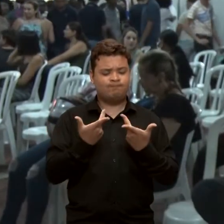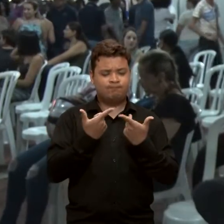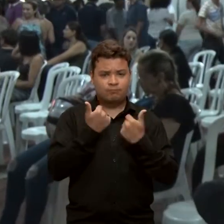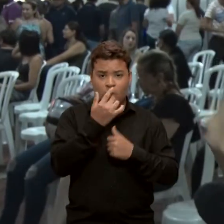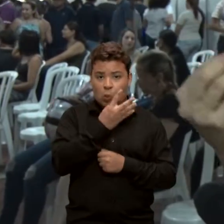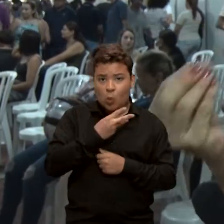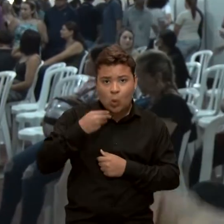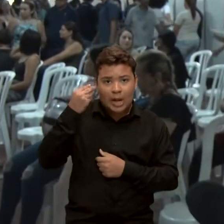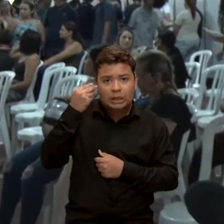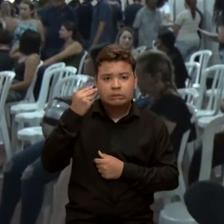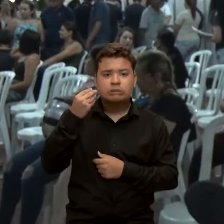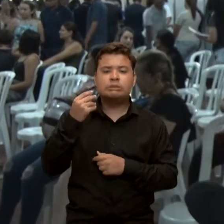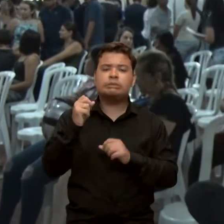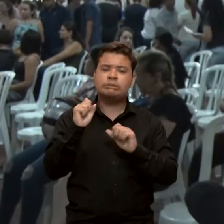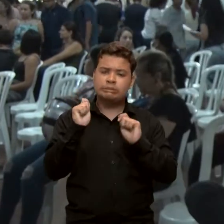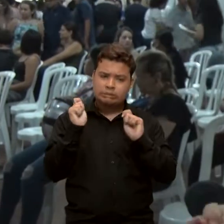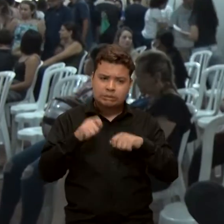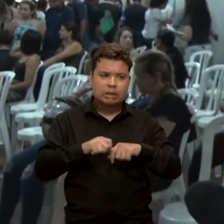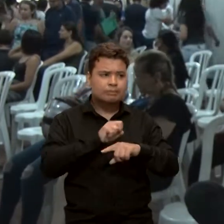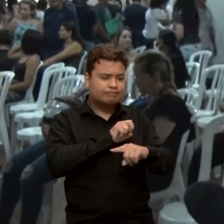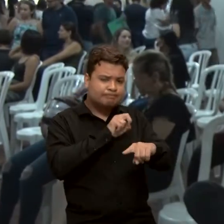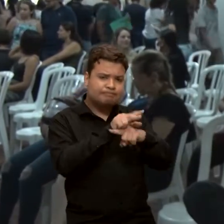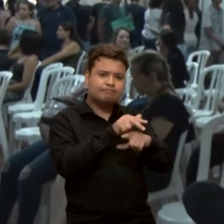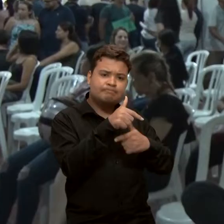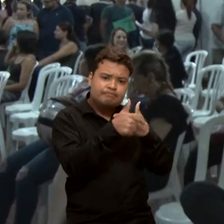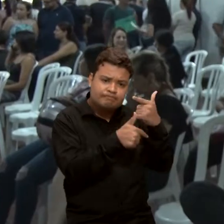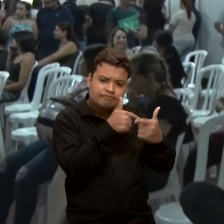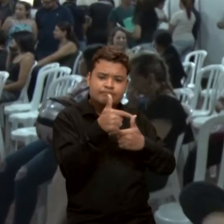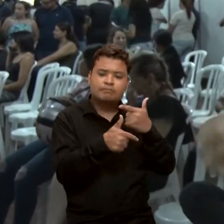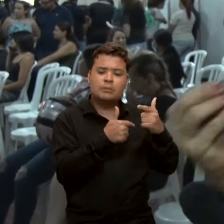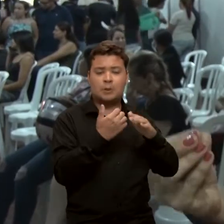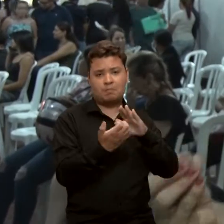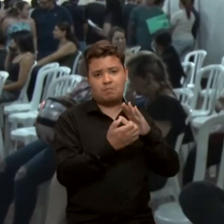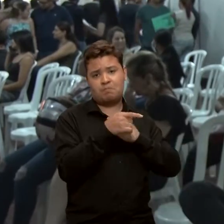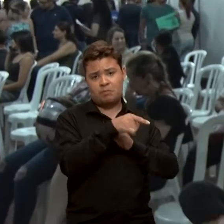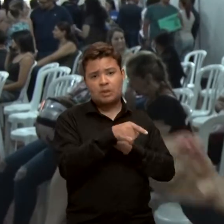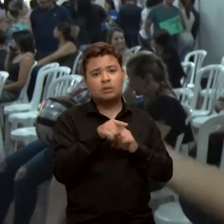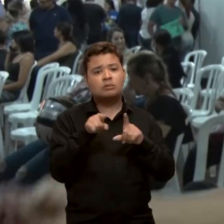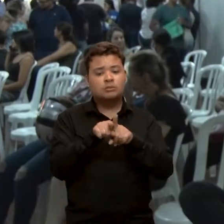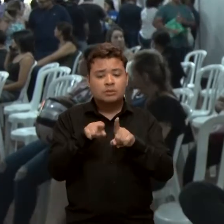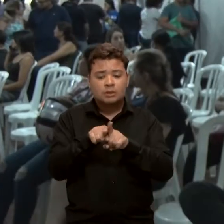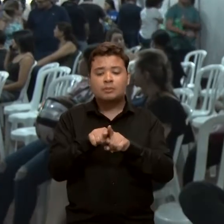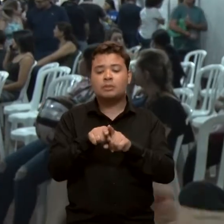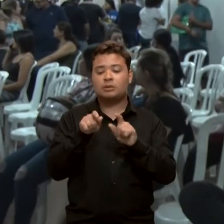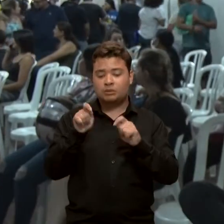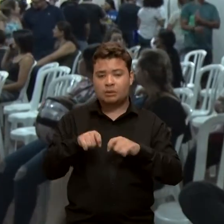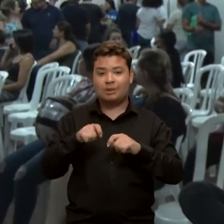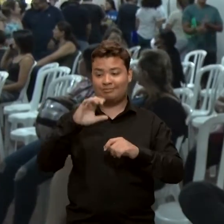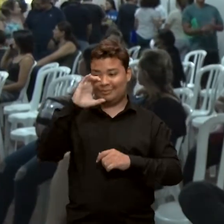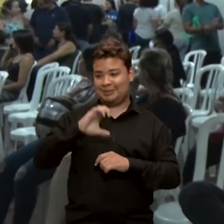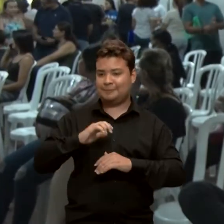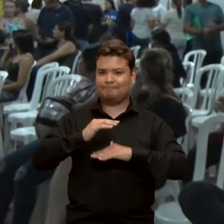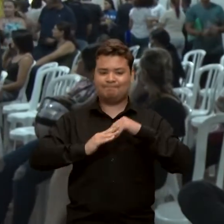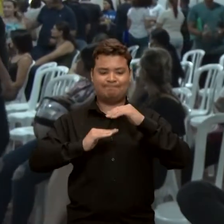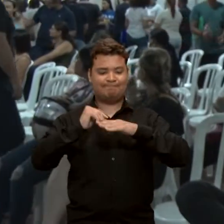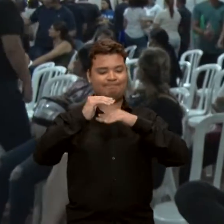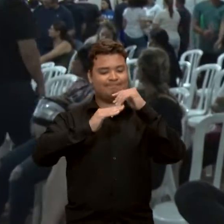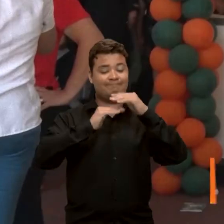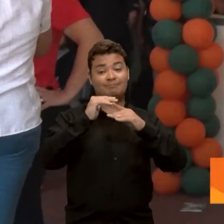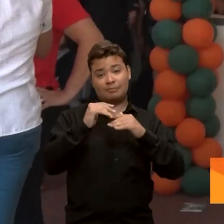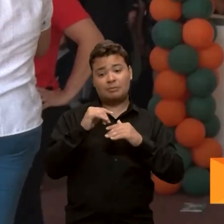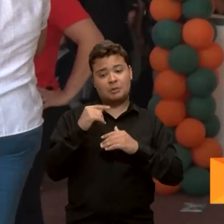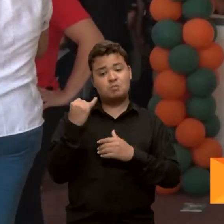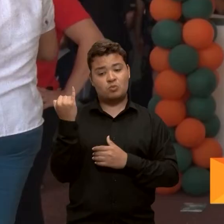para ocupar o mercado de trabalho e, claro, sem perder, né, o olhar para a formação do cidadão que a gente tanto preza dentro da nossa